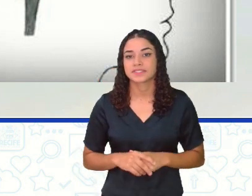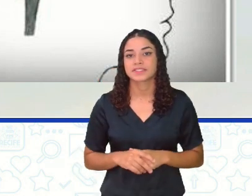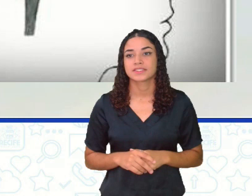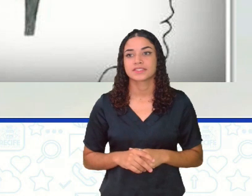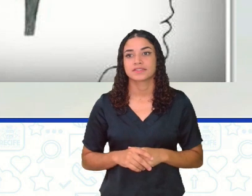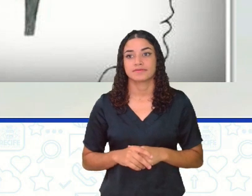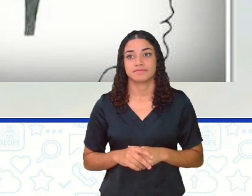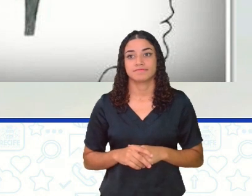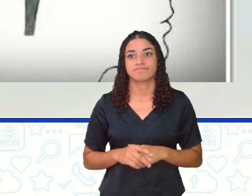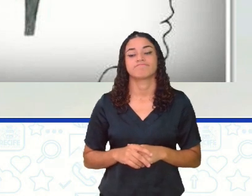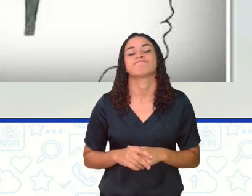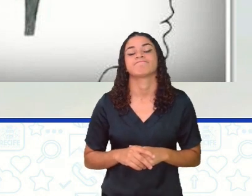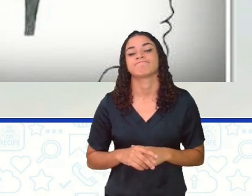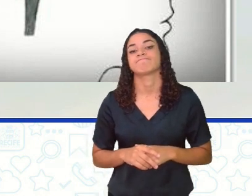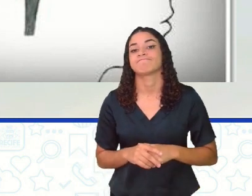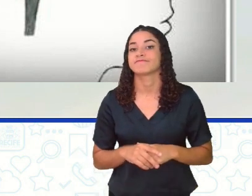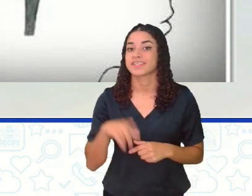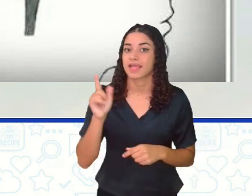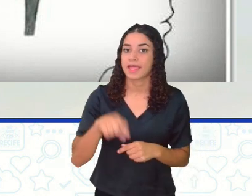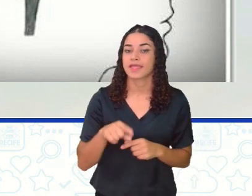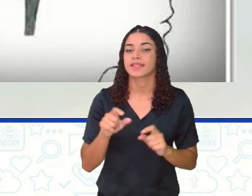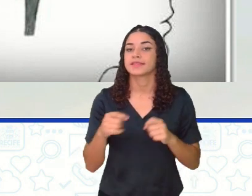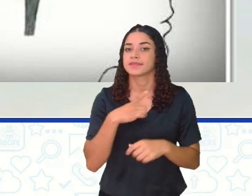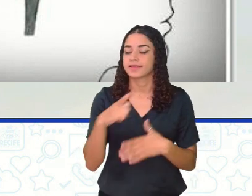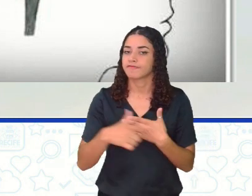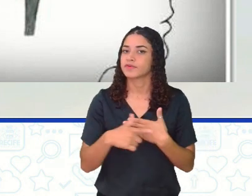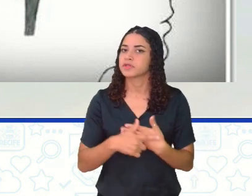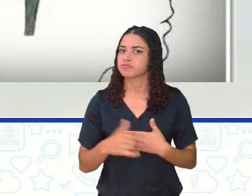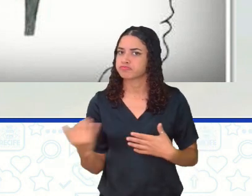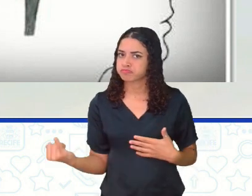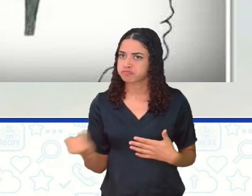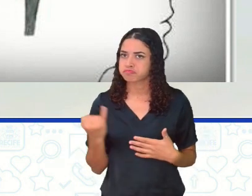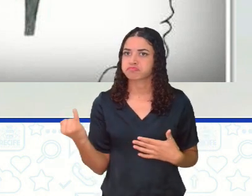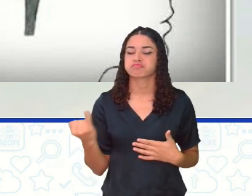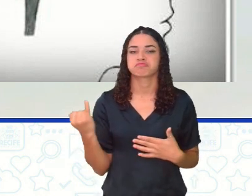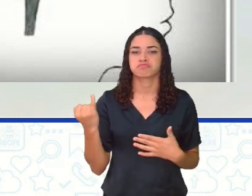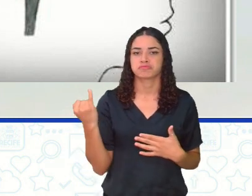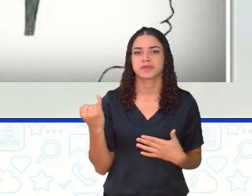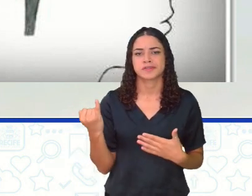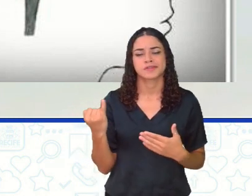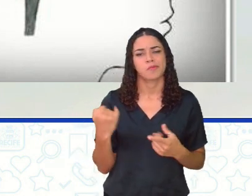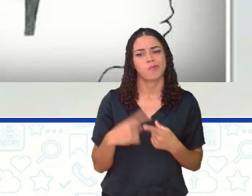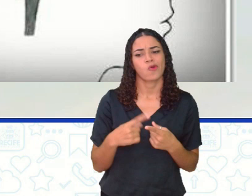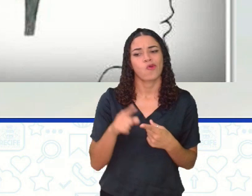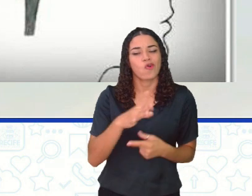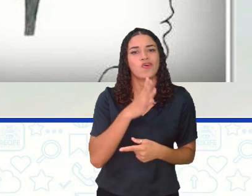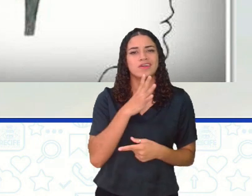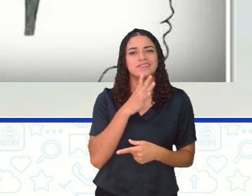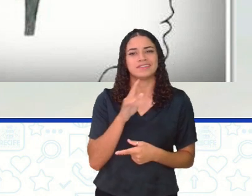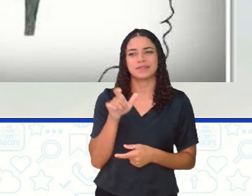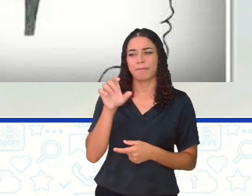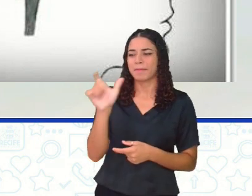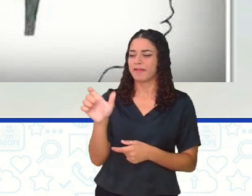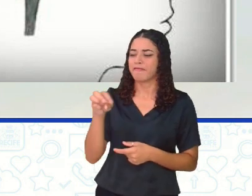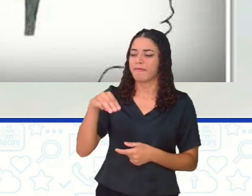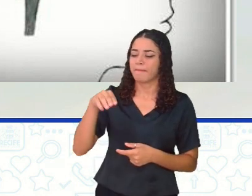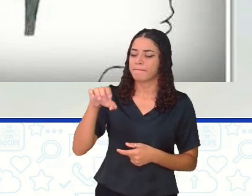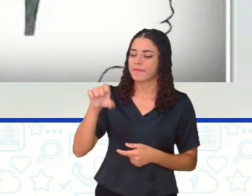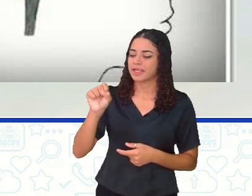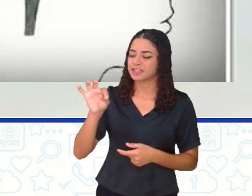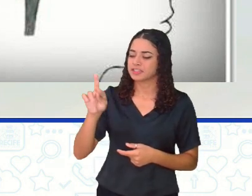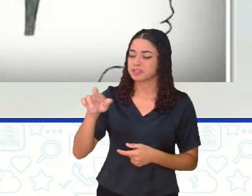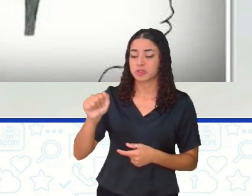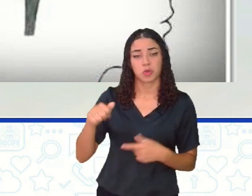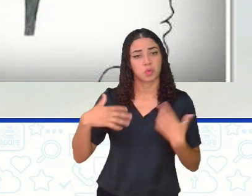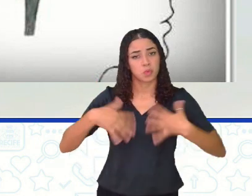Glândula mestra, né? Então, ela deve ter uma função muito importante para ser chamada e ser conhecida como mestra. Depois,